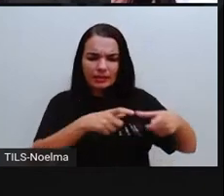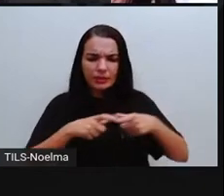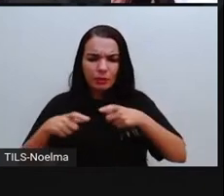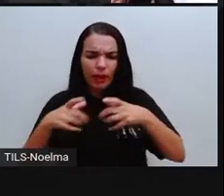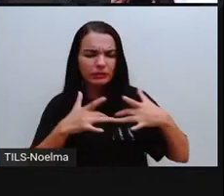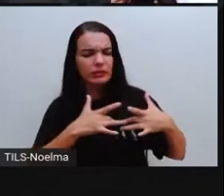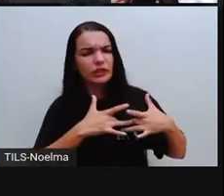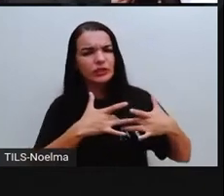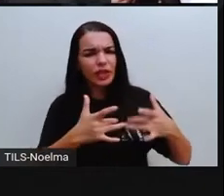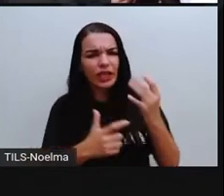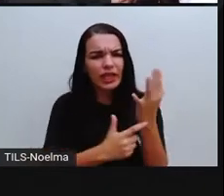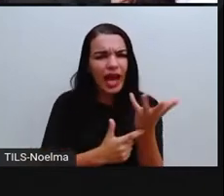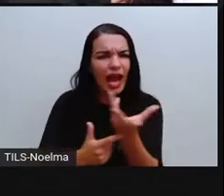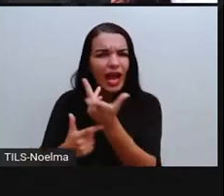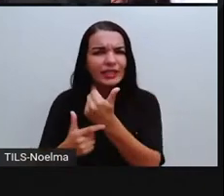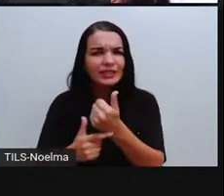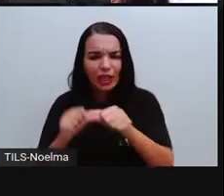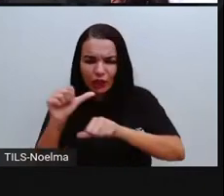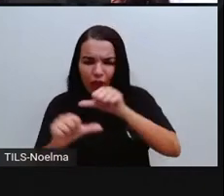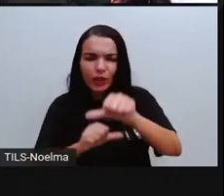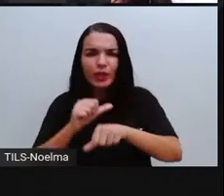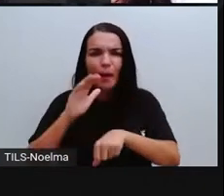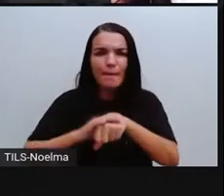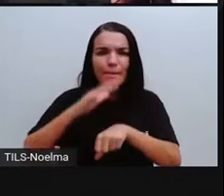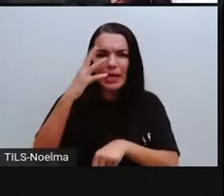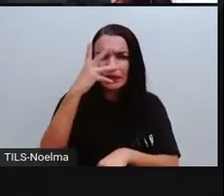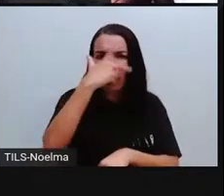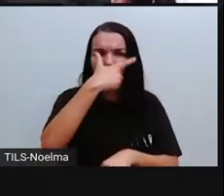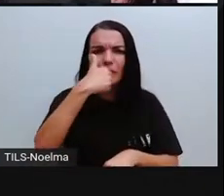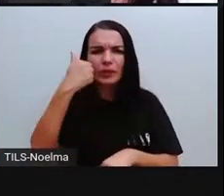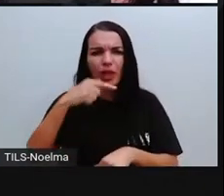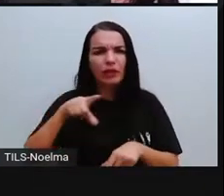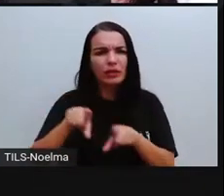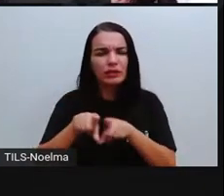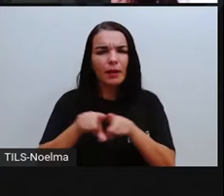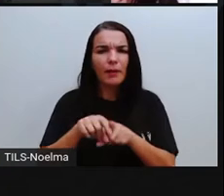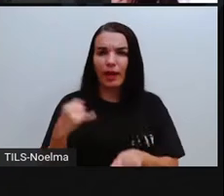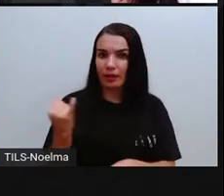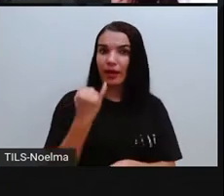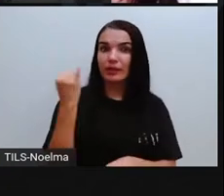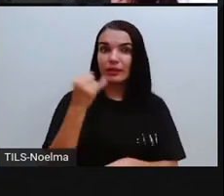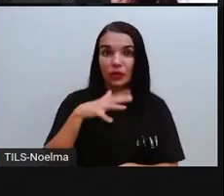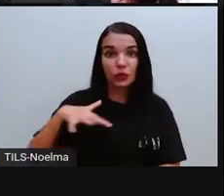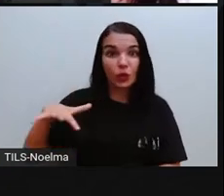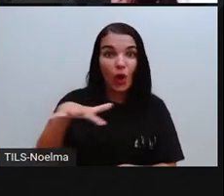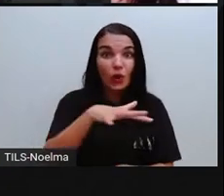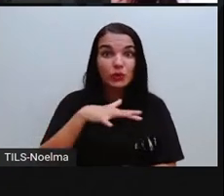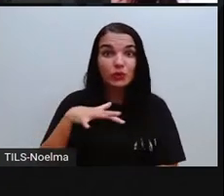arte, tornando esse espaço mais bonito e mais interessante para todos?